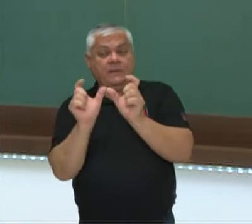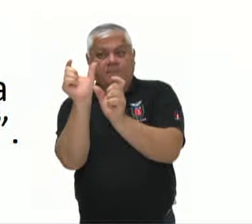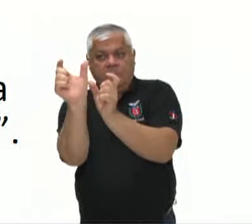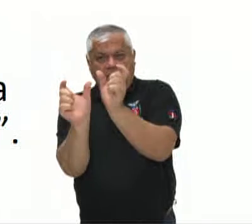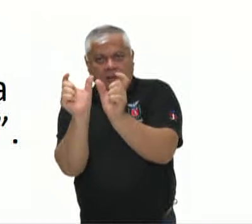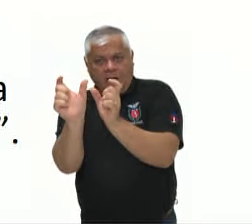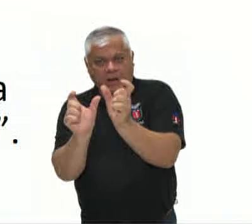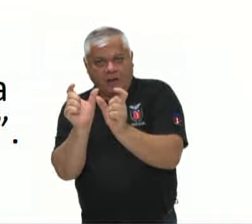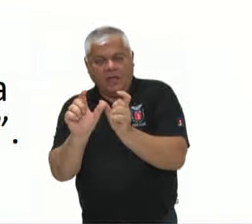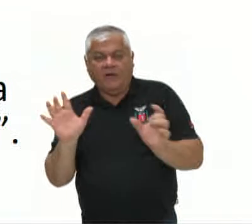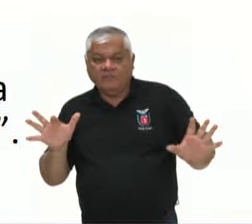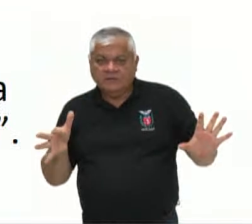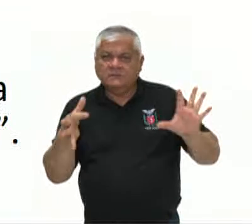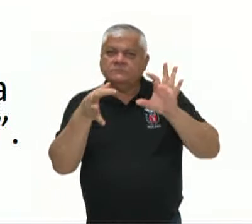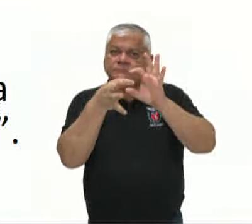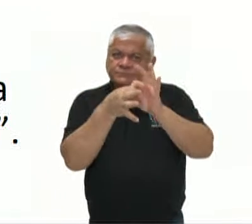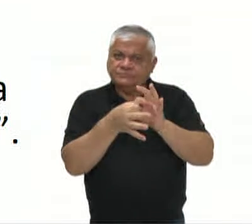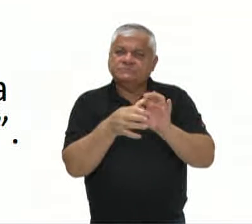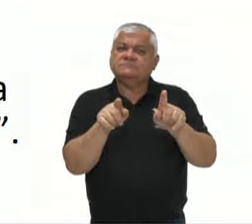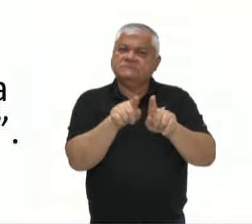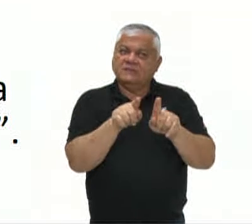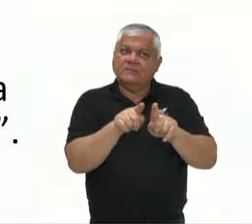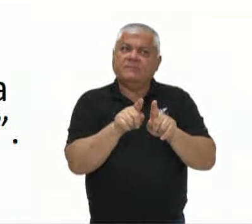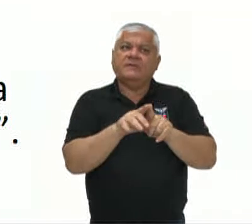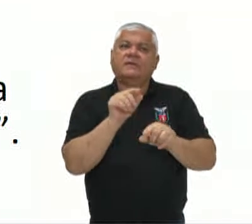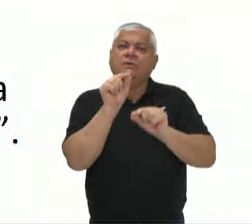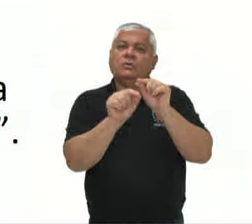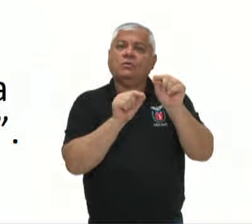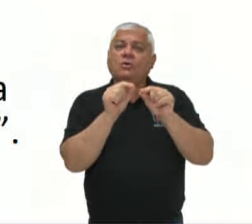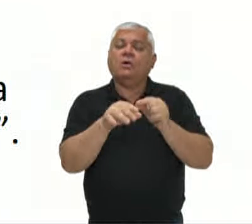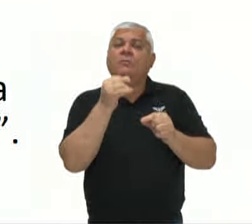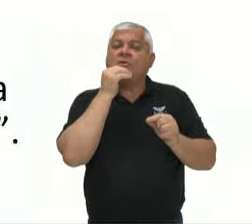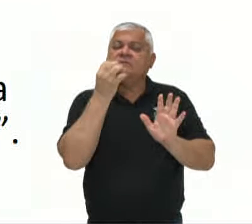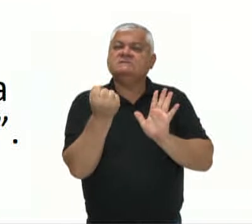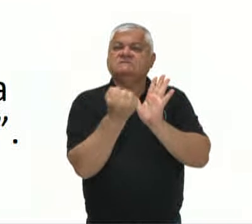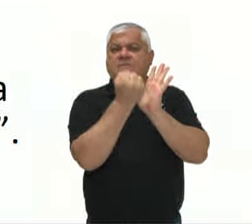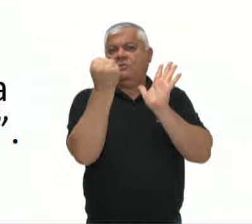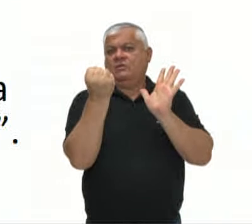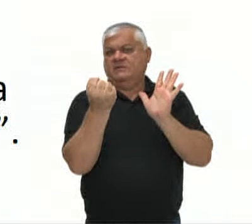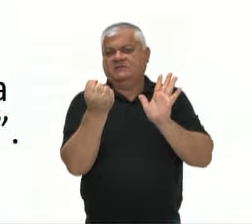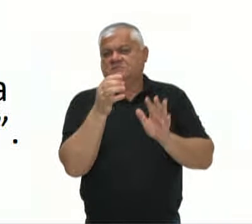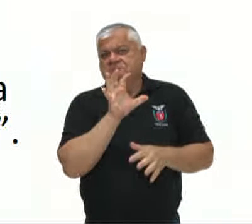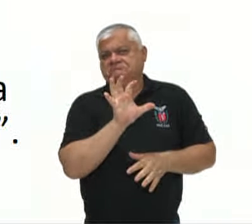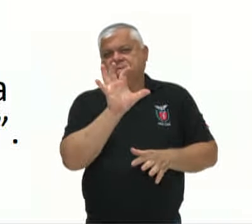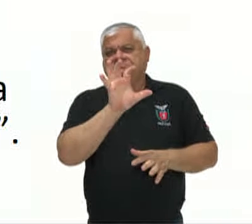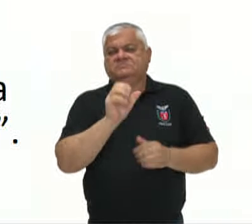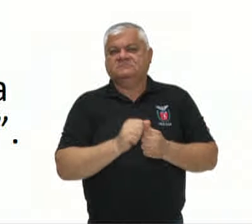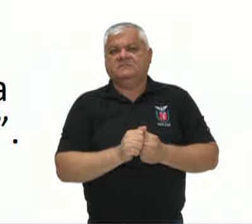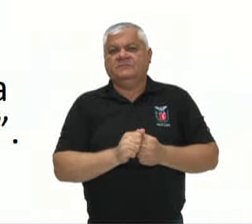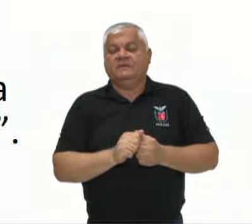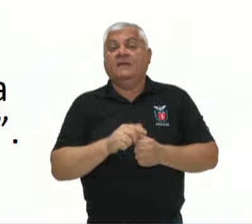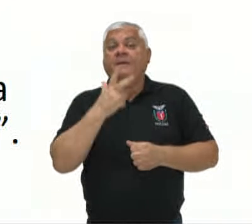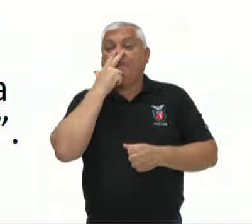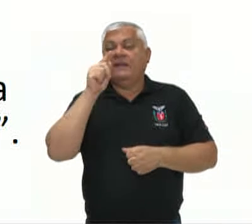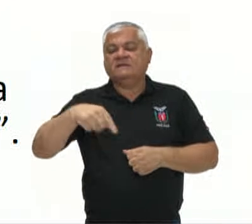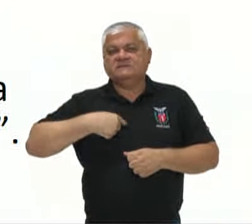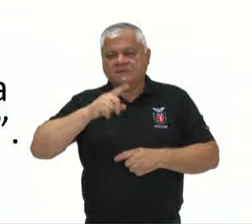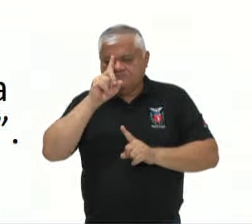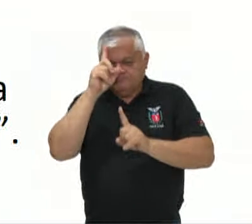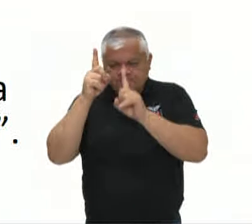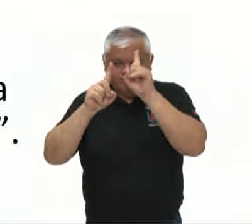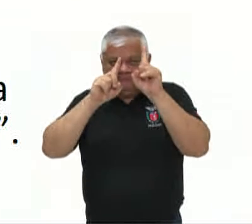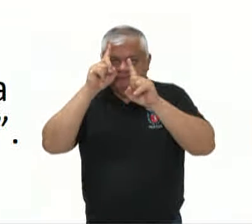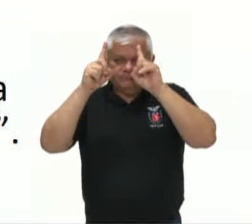formais vinculados à estética do parnasianismo e do simbolismo, dimensionada pela inovação na